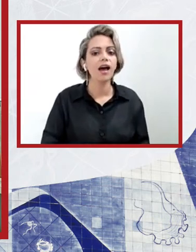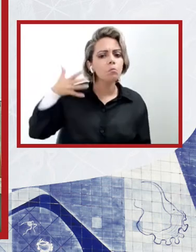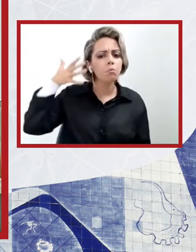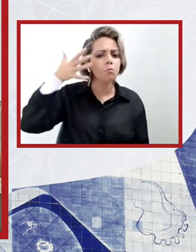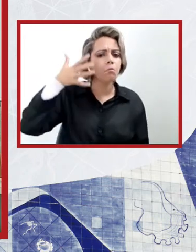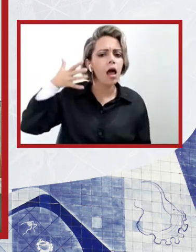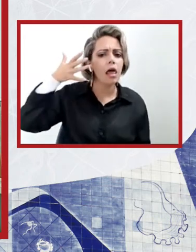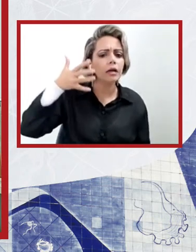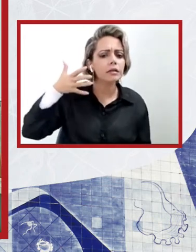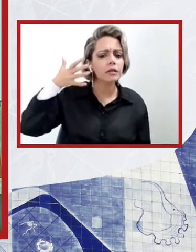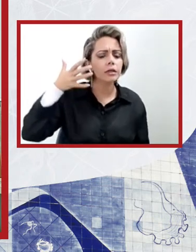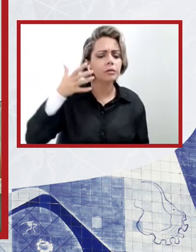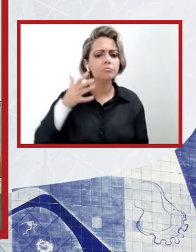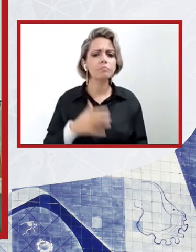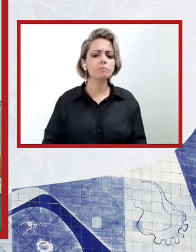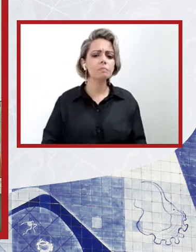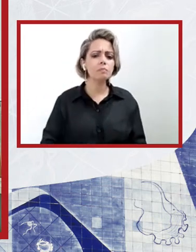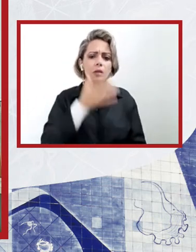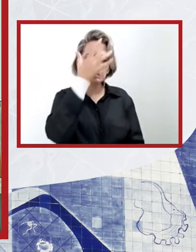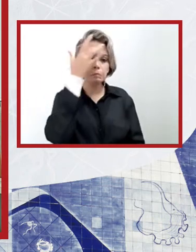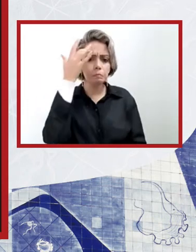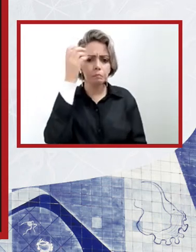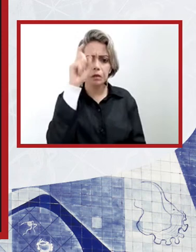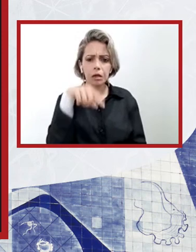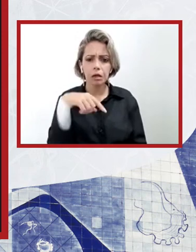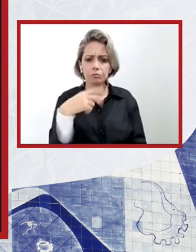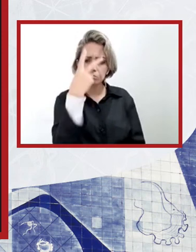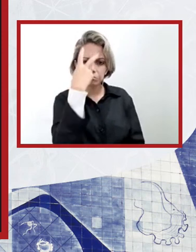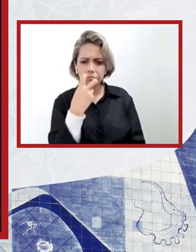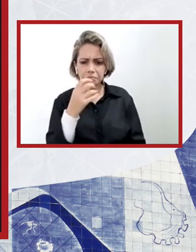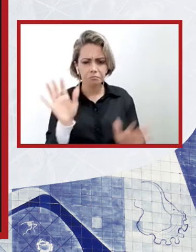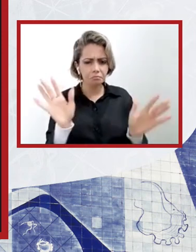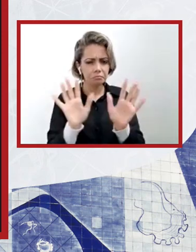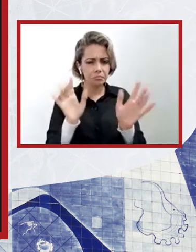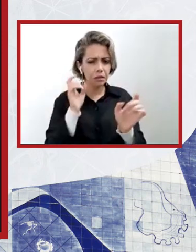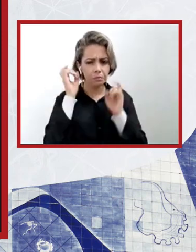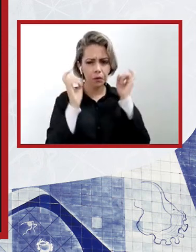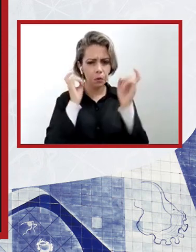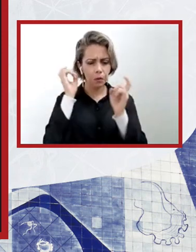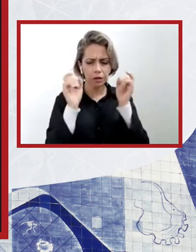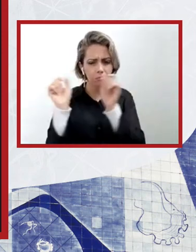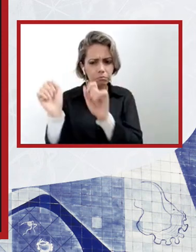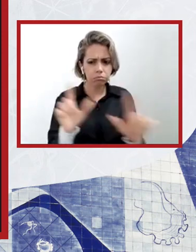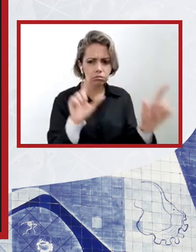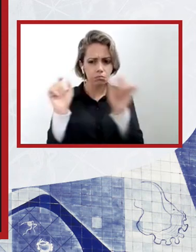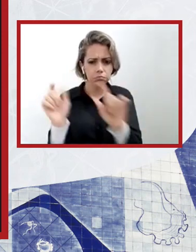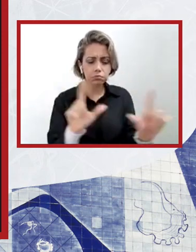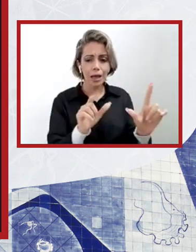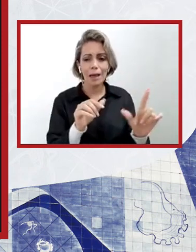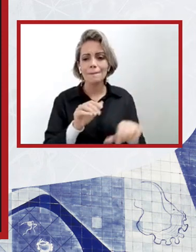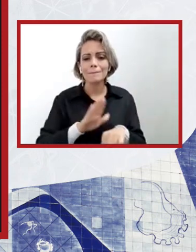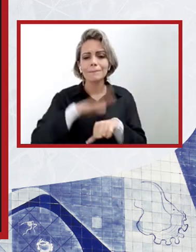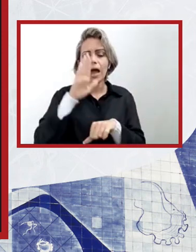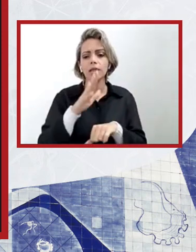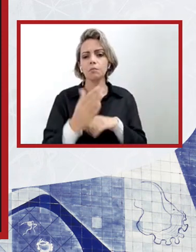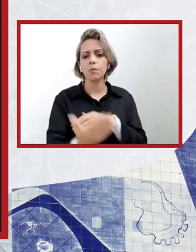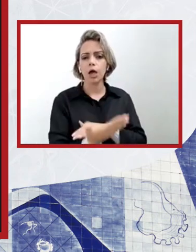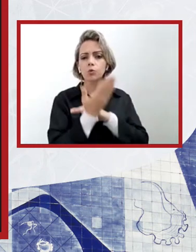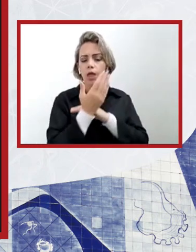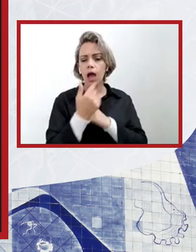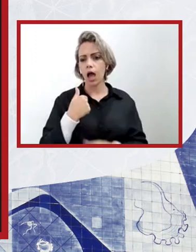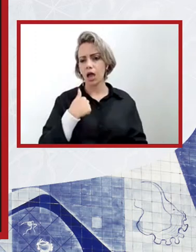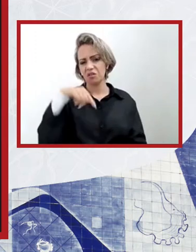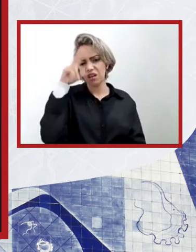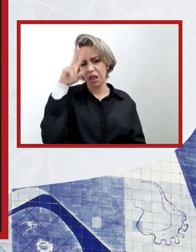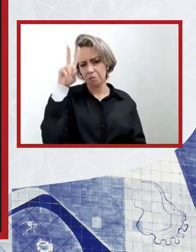visual não precisam ficar preocupadas, não. É muito mais para eu mesmo me guiar do que propriamente para ser importante a gente